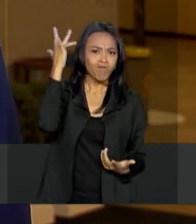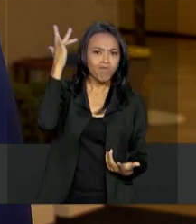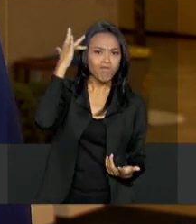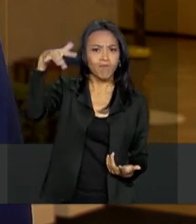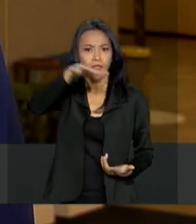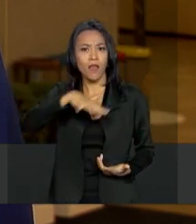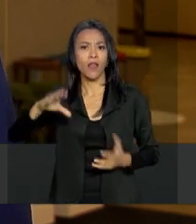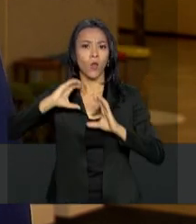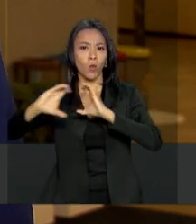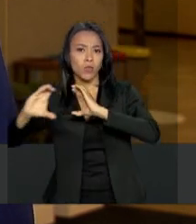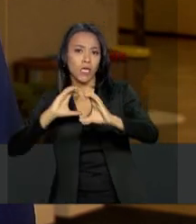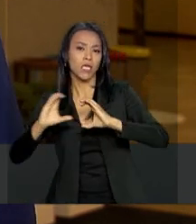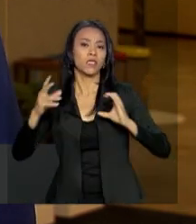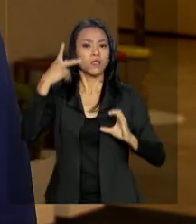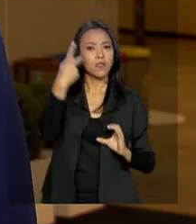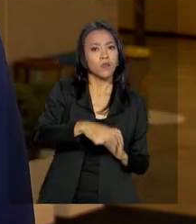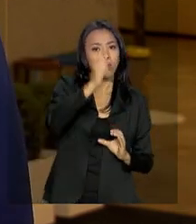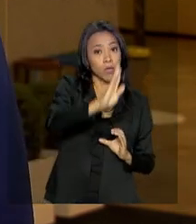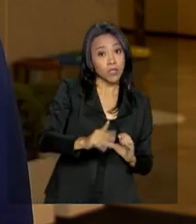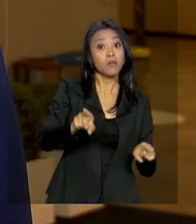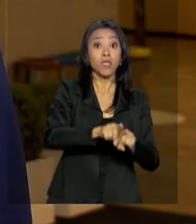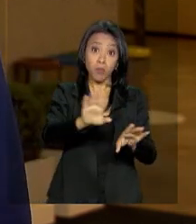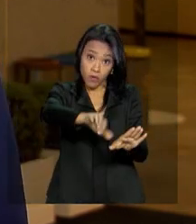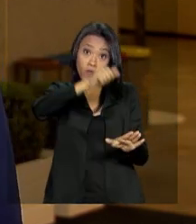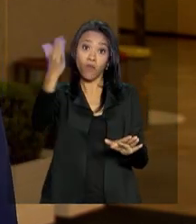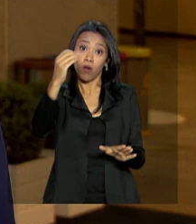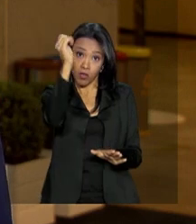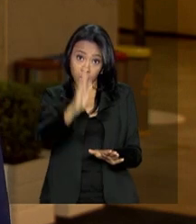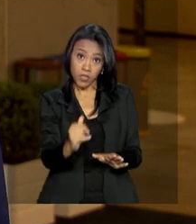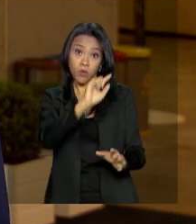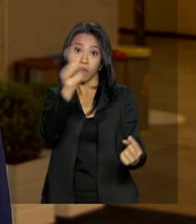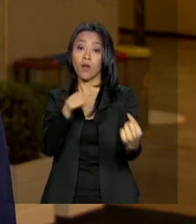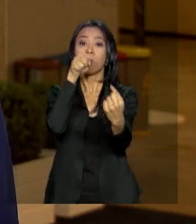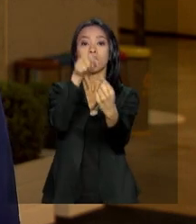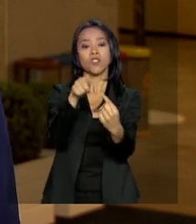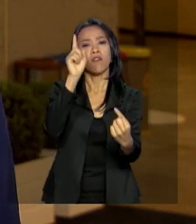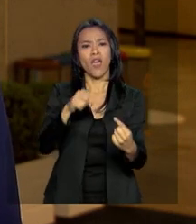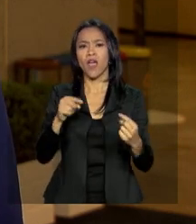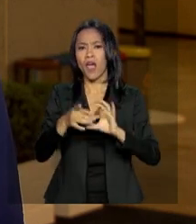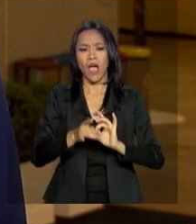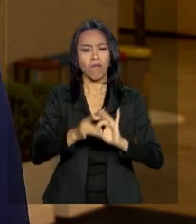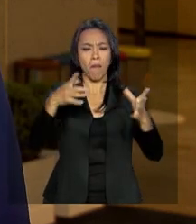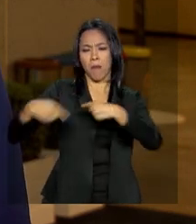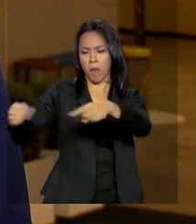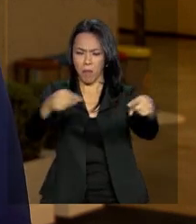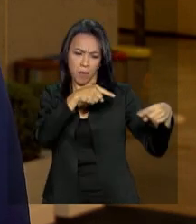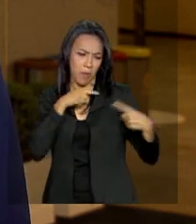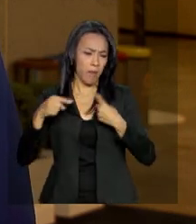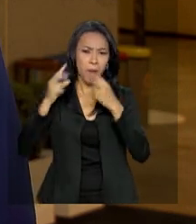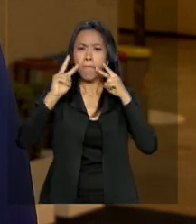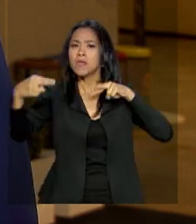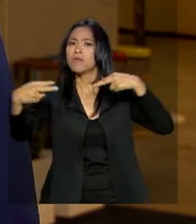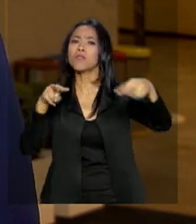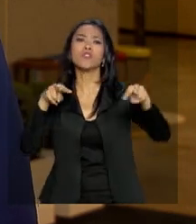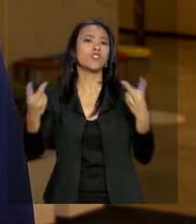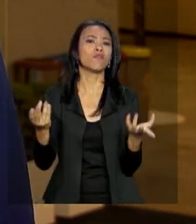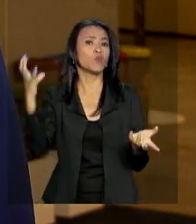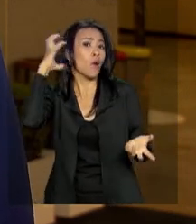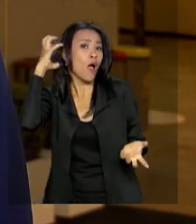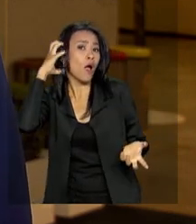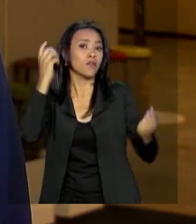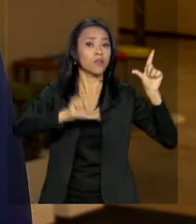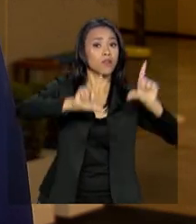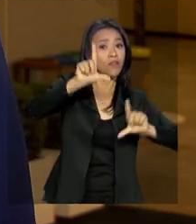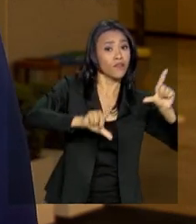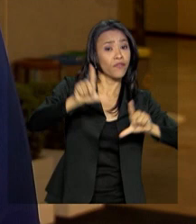comunicação nacionais e internacionais a idéia é promover debate sobre as perspectivas do rádio e da